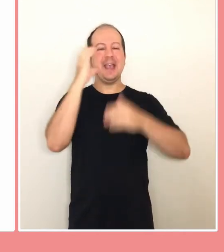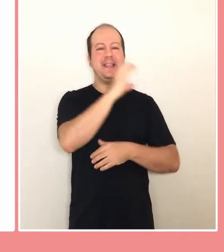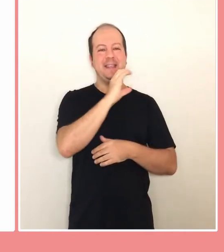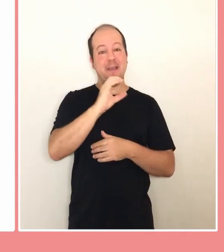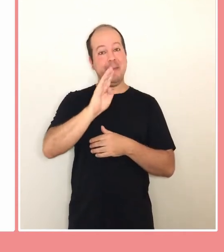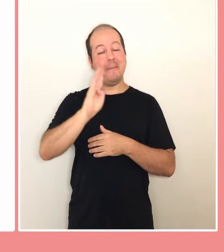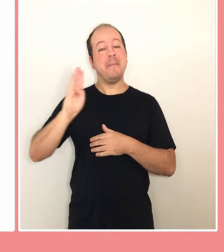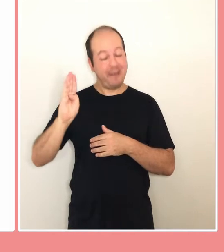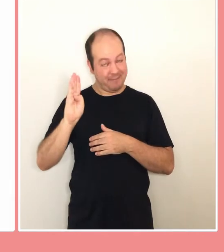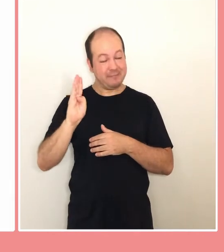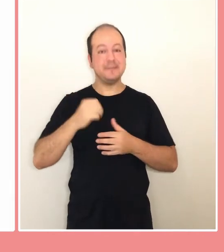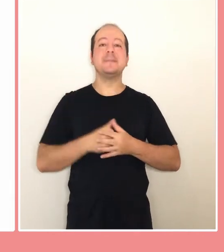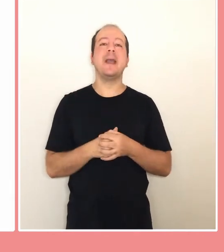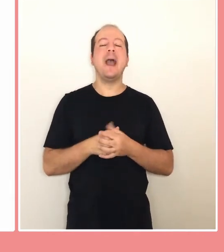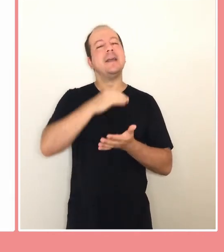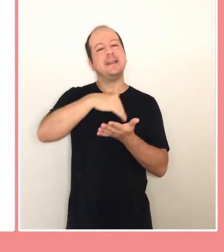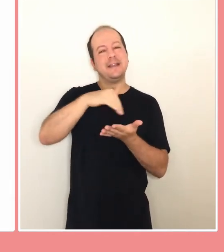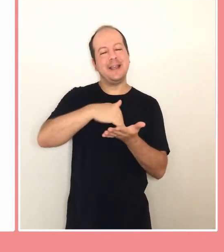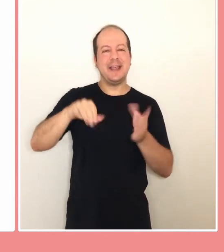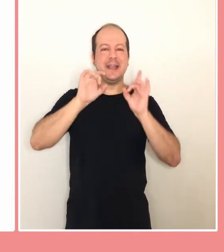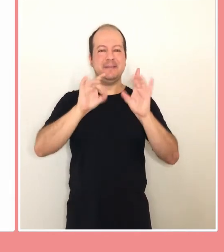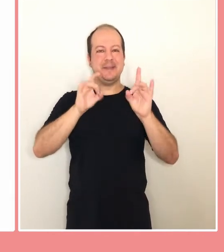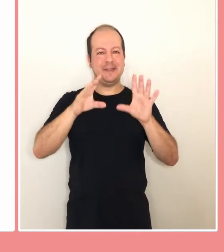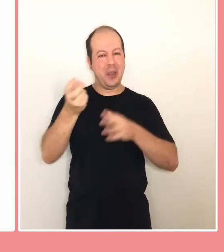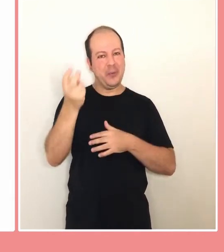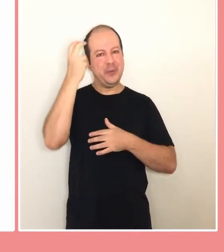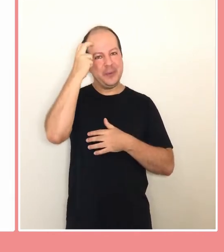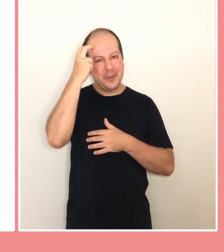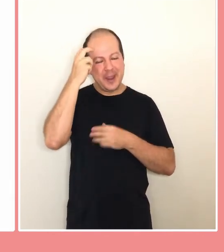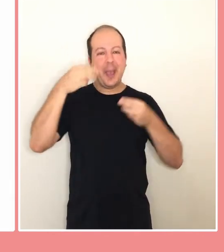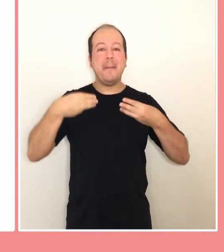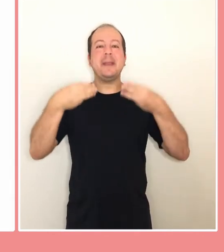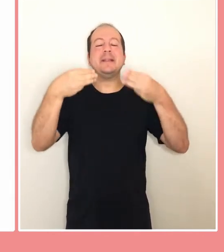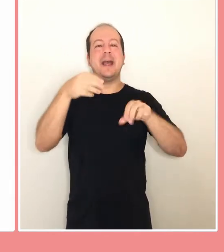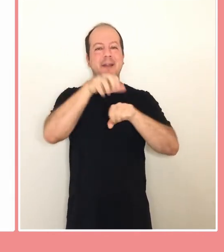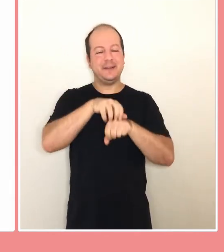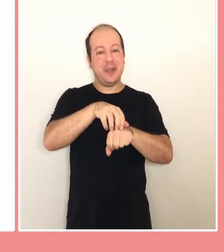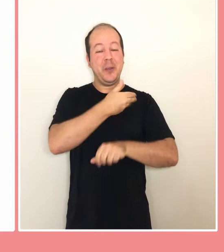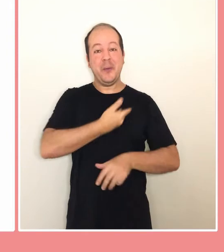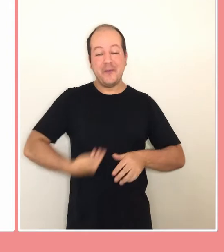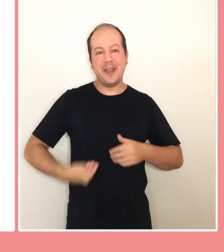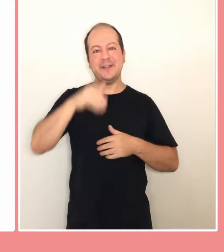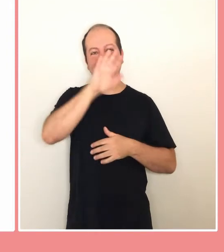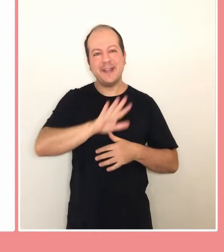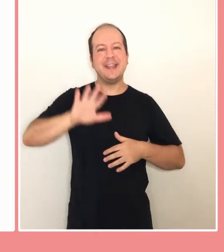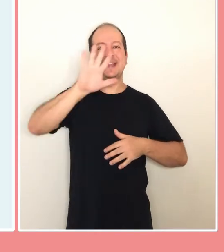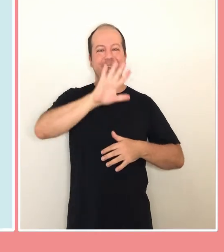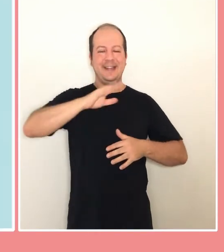Centro Cultural Banco do Brasil, Secretaria Especial da Cultura, Ministério do Turismo e Governo Federal.